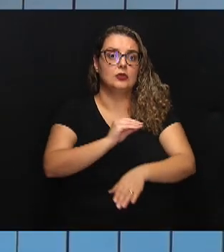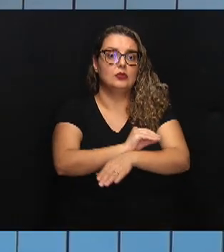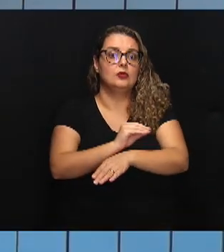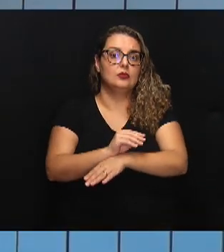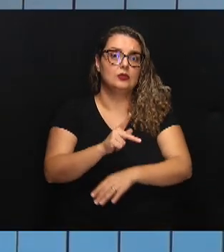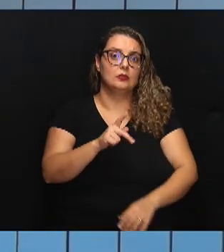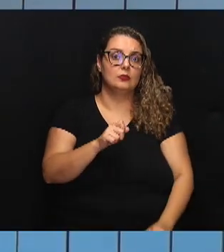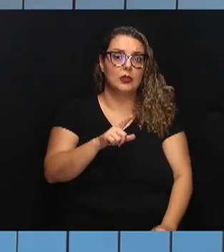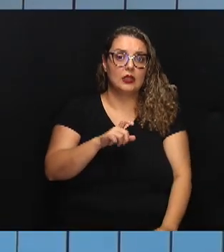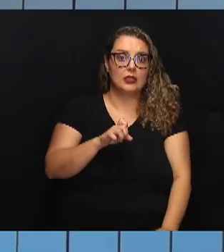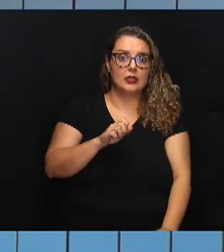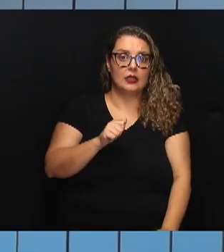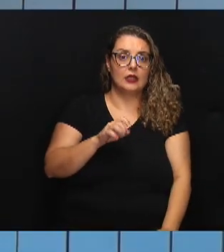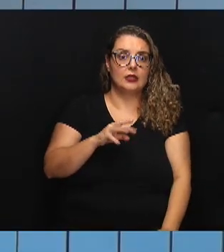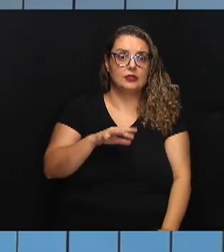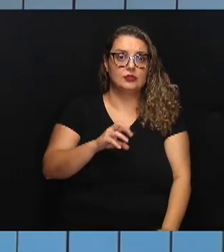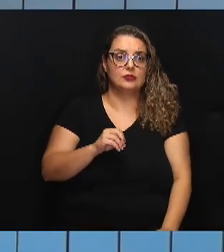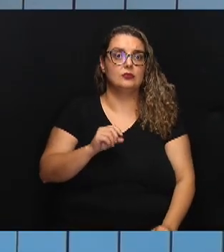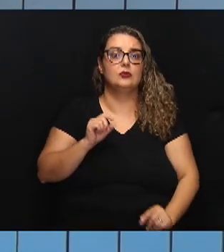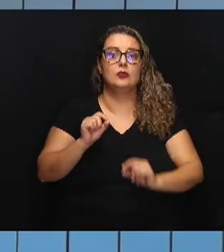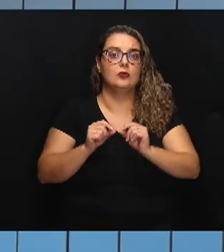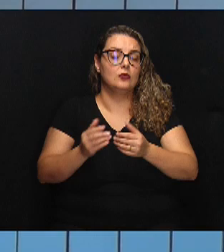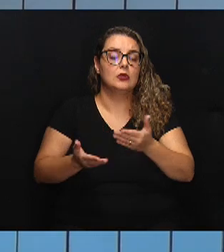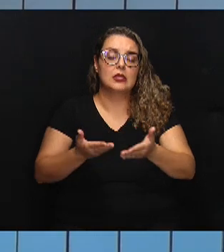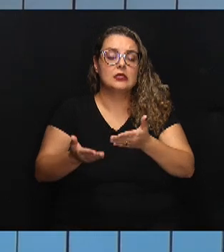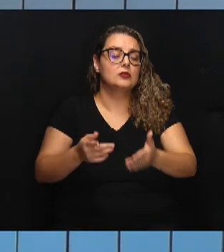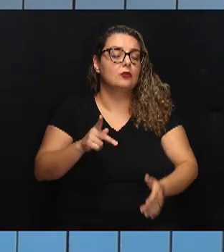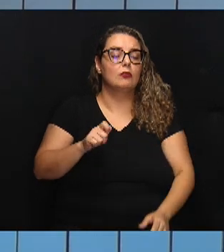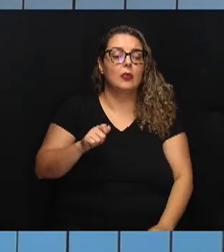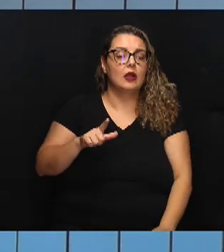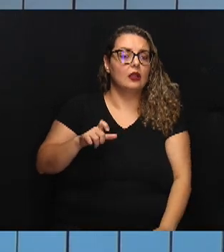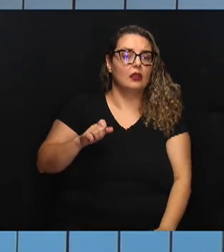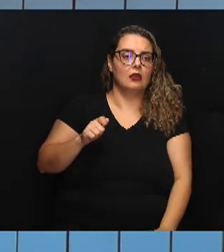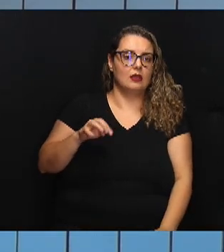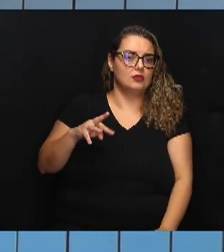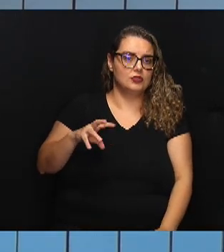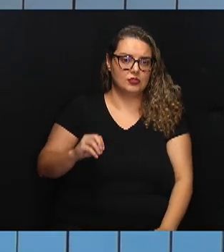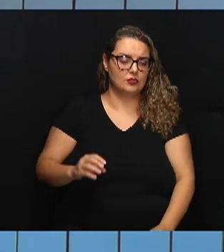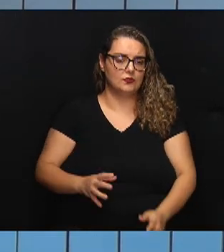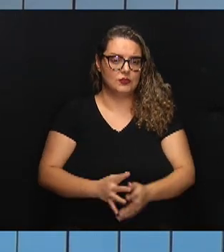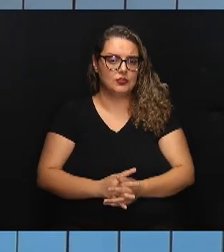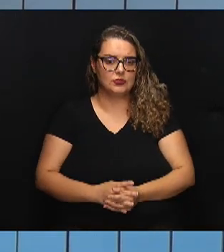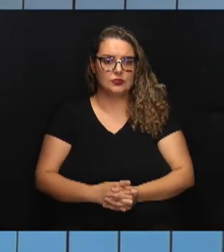paliativos. O que na verdade são esses cuidados paliativos?